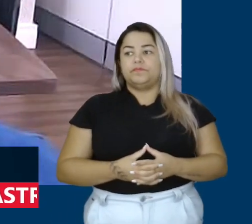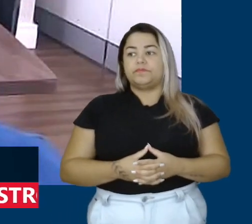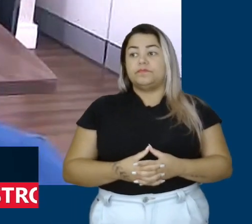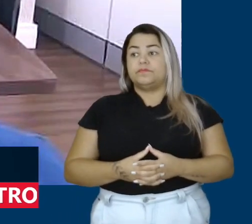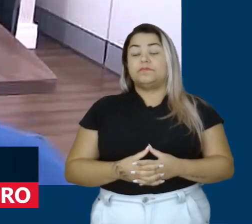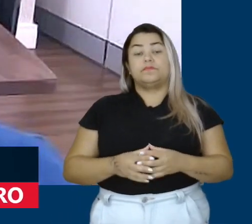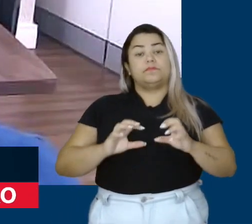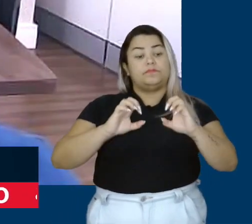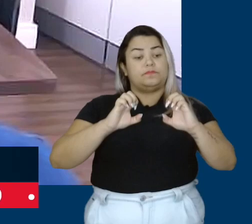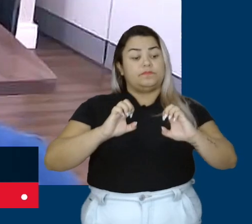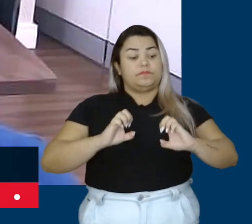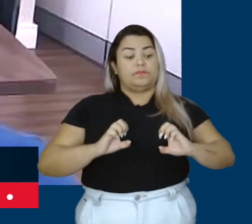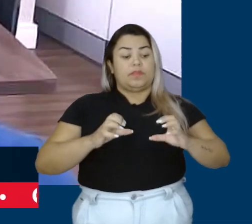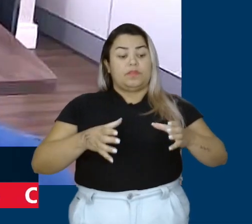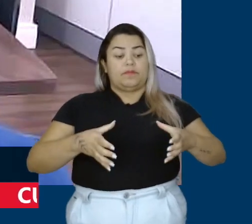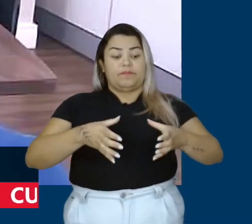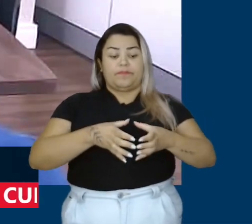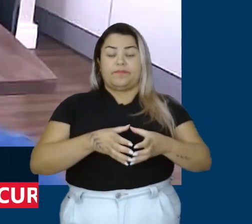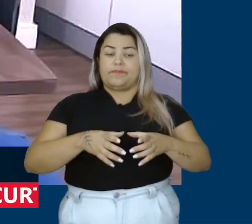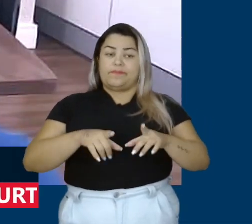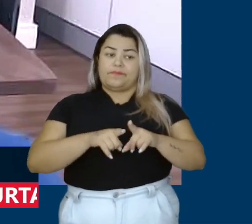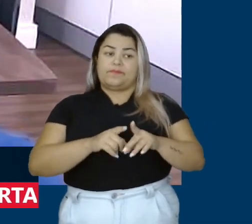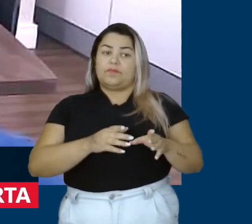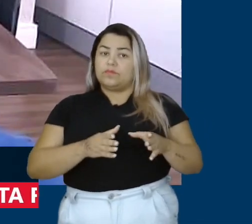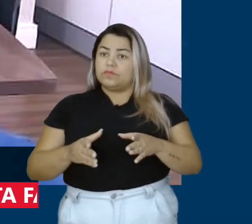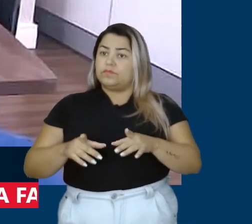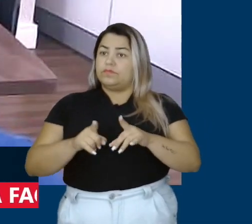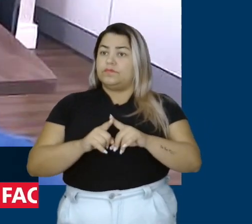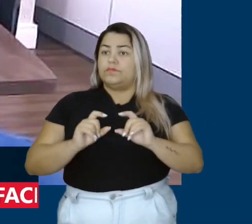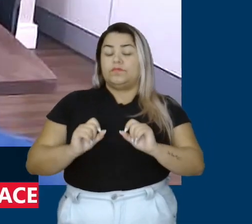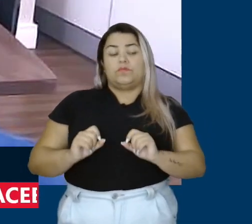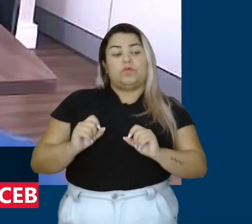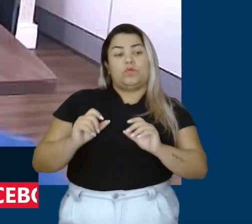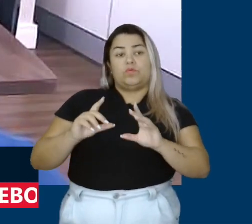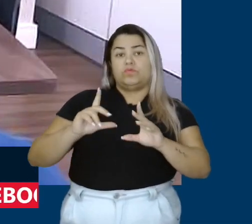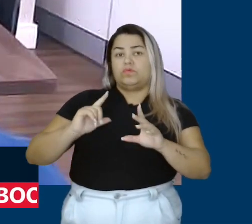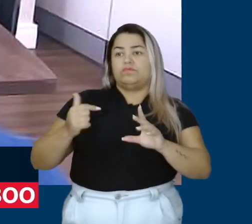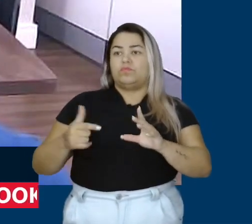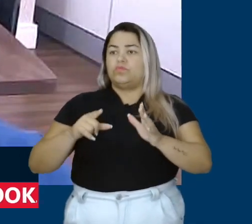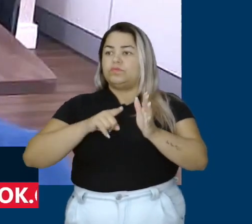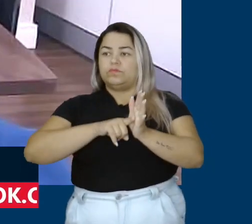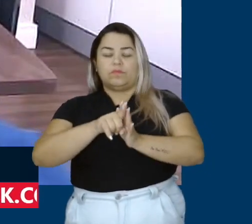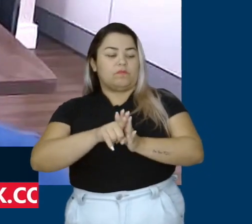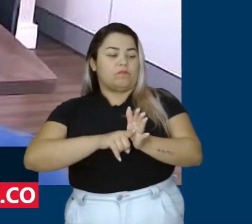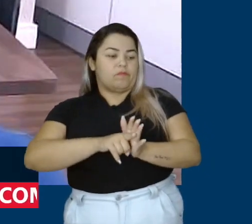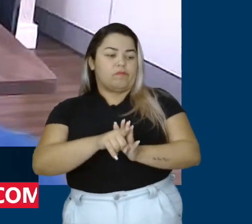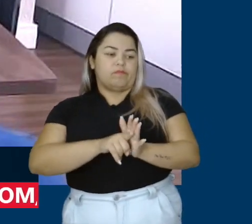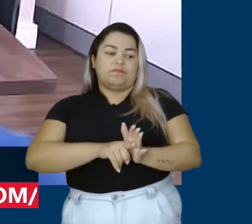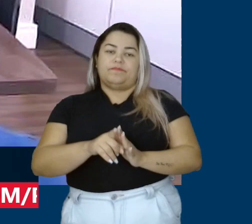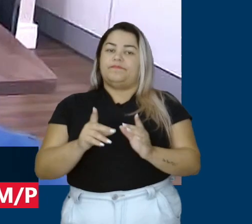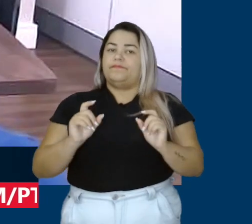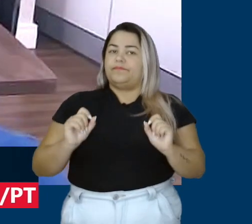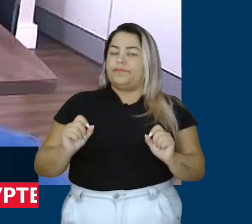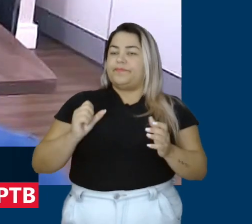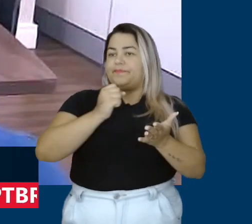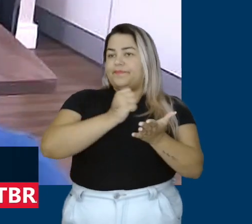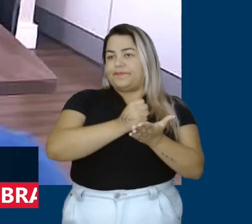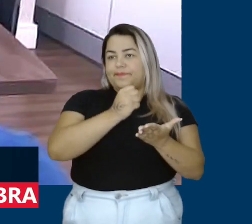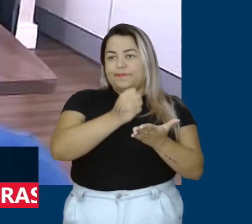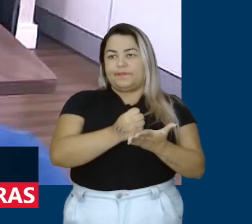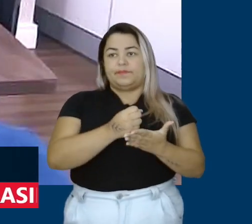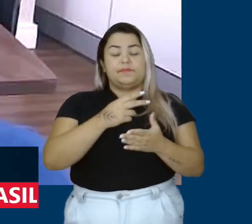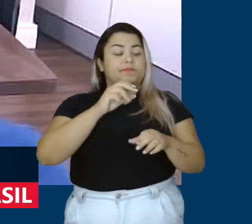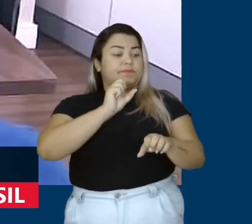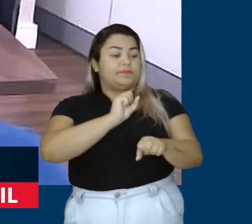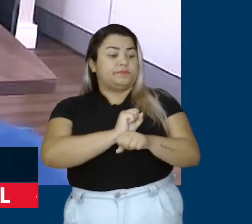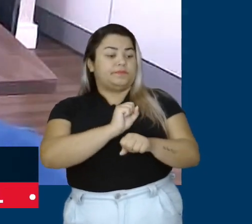equipe desestruturada, com muitos processos em prestação de contas sem nenhuma análise, com contratações